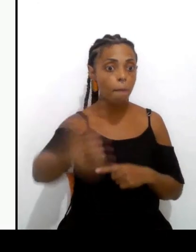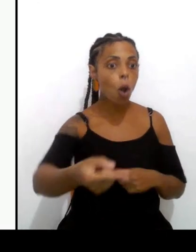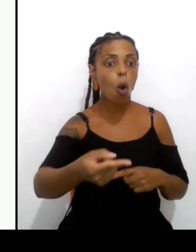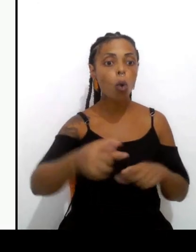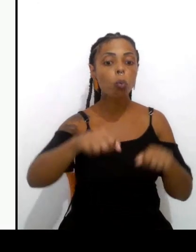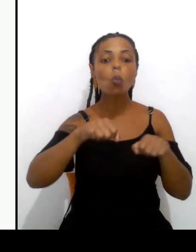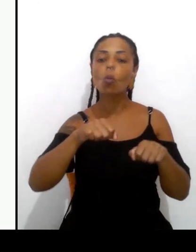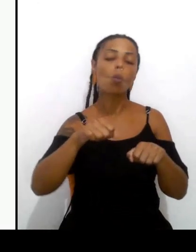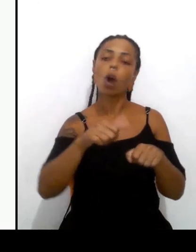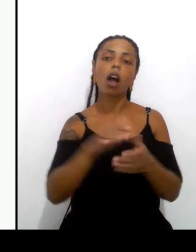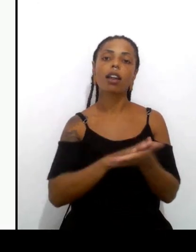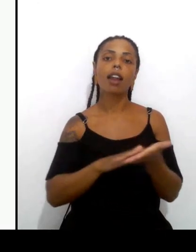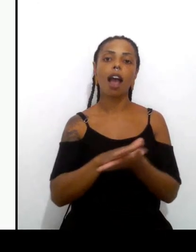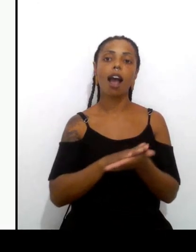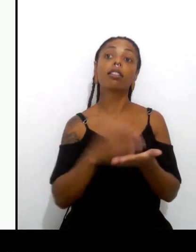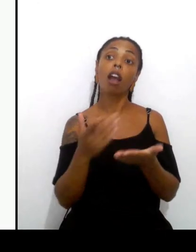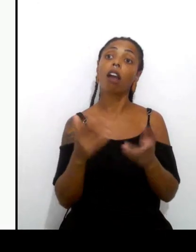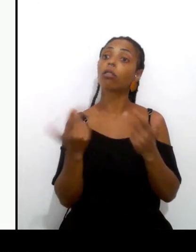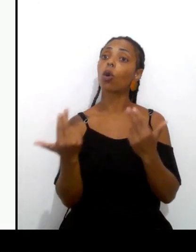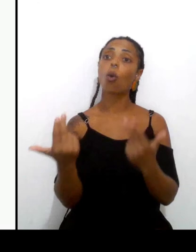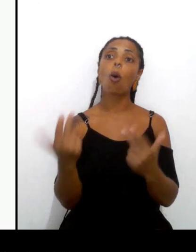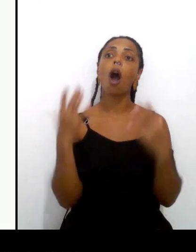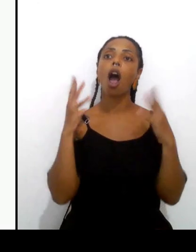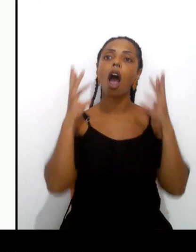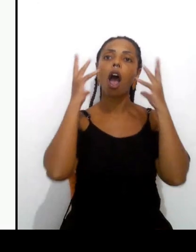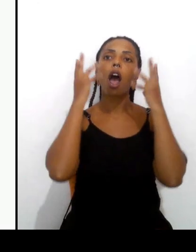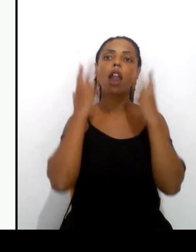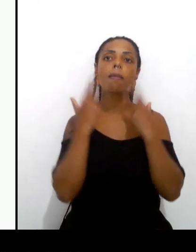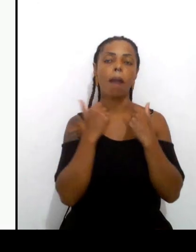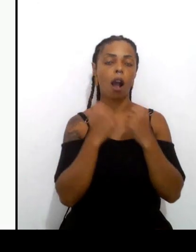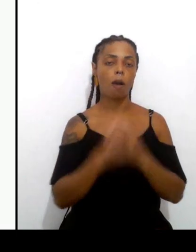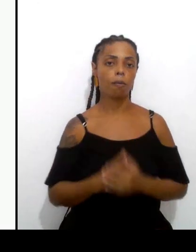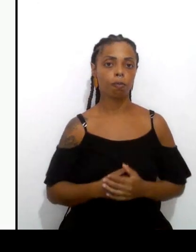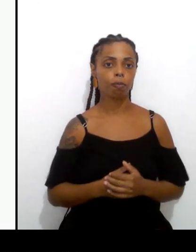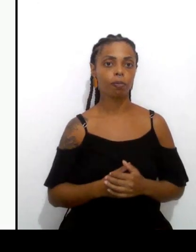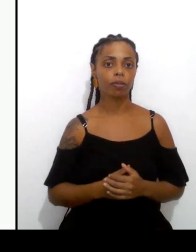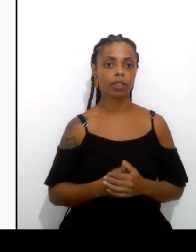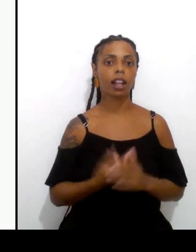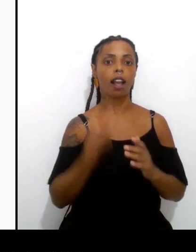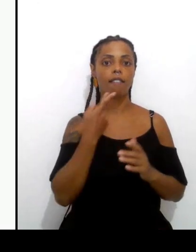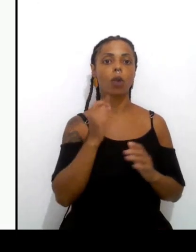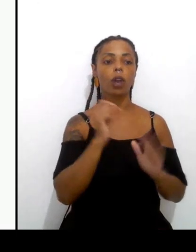animal descreve a conexão entre as duas identidades